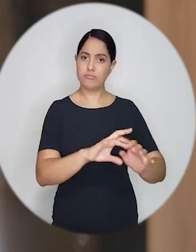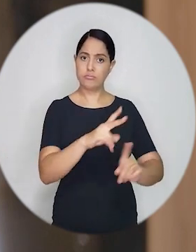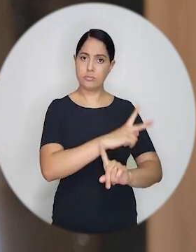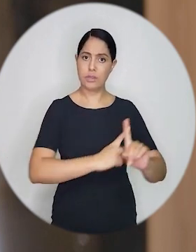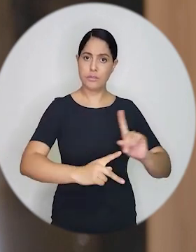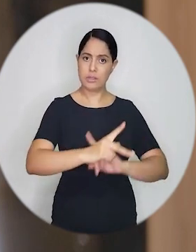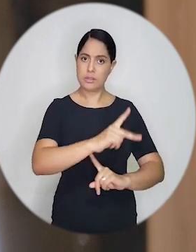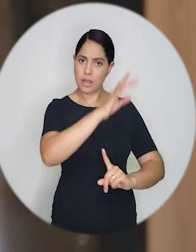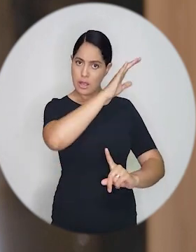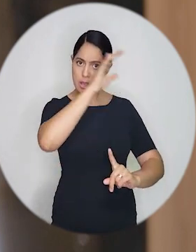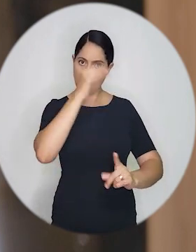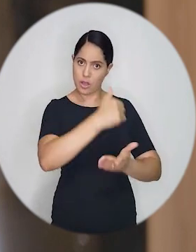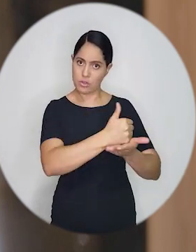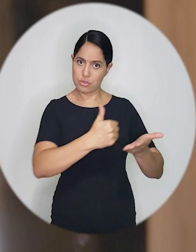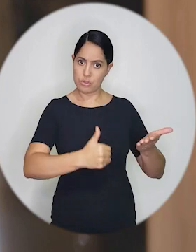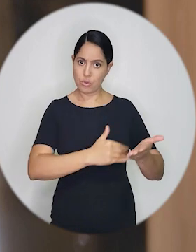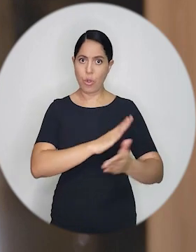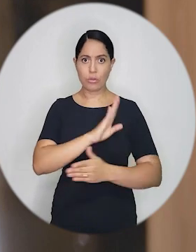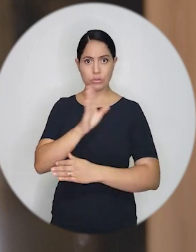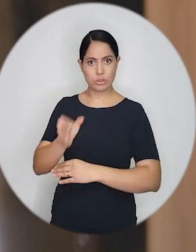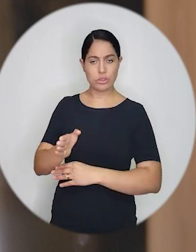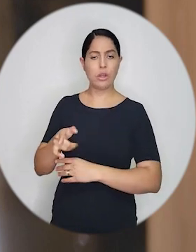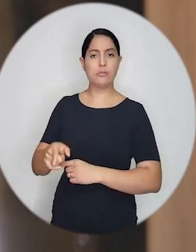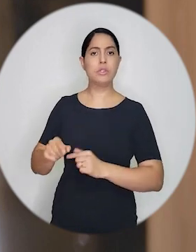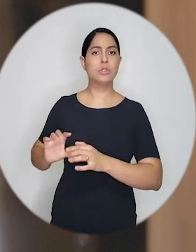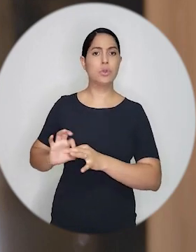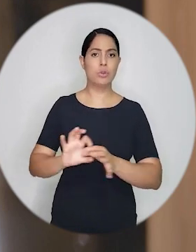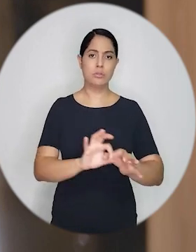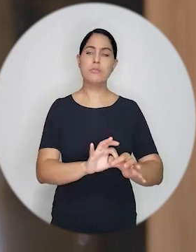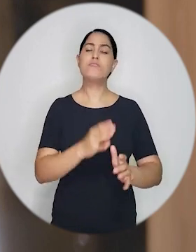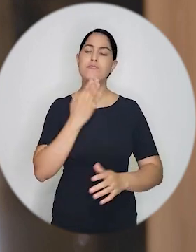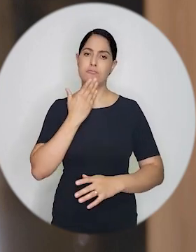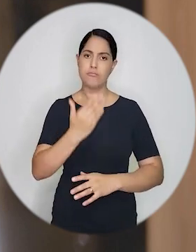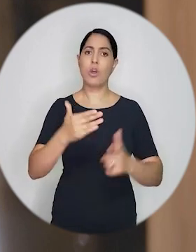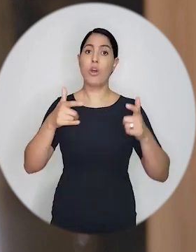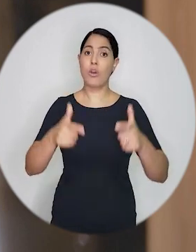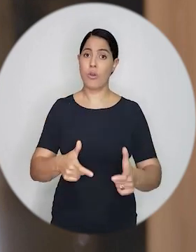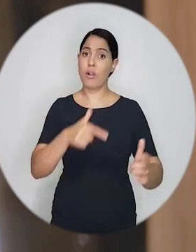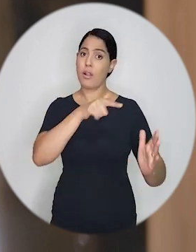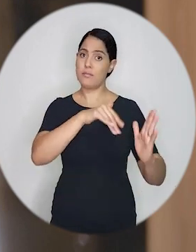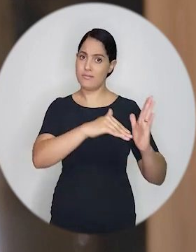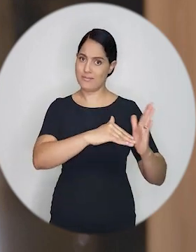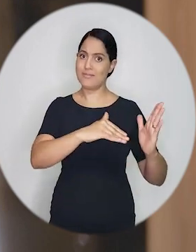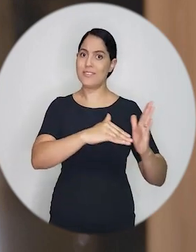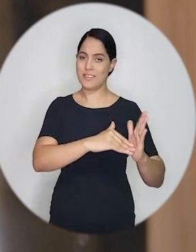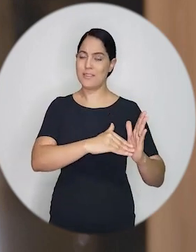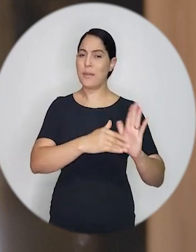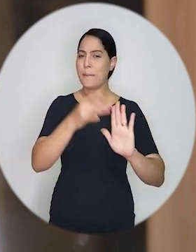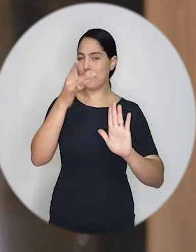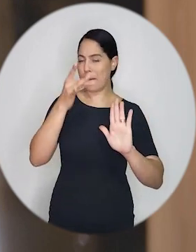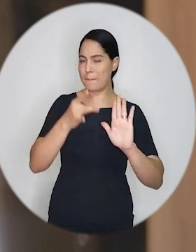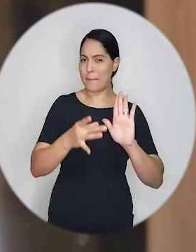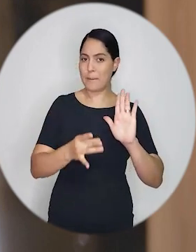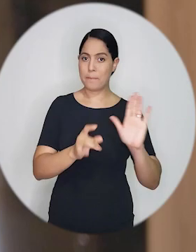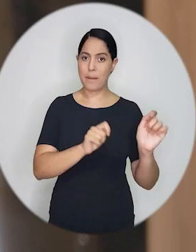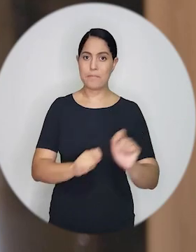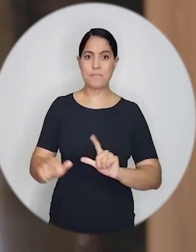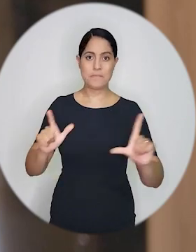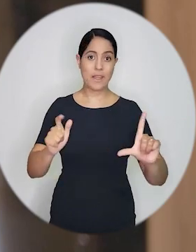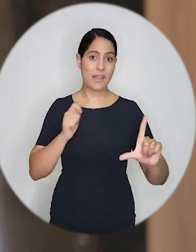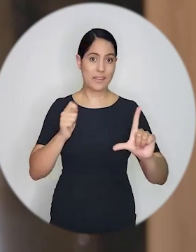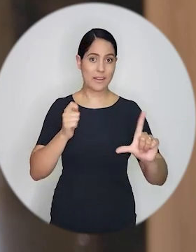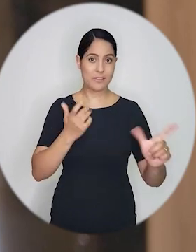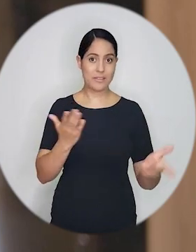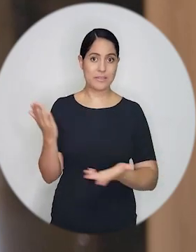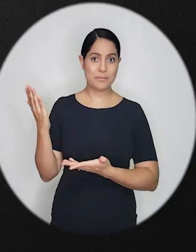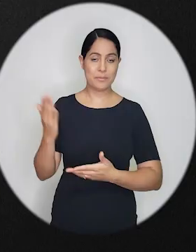previdenciário recebido pelo cliente em processo administrativo, recebeu parecer favorável no Senado Federal. Os detalhes você acompanha